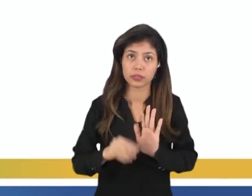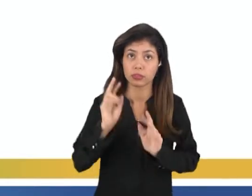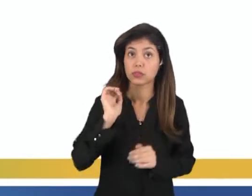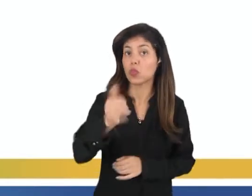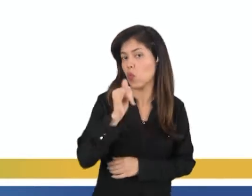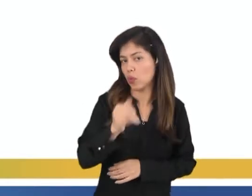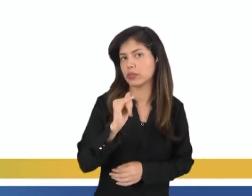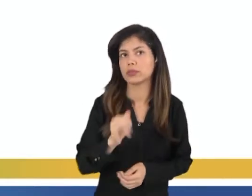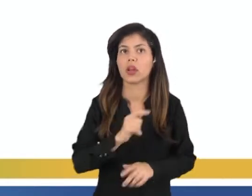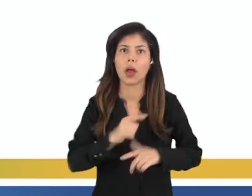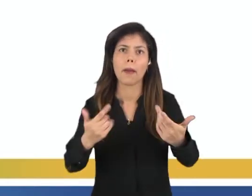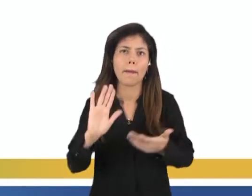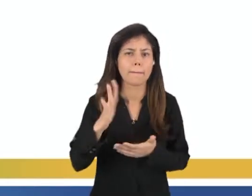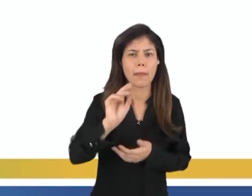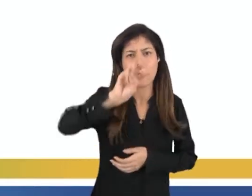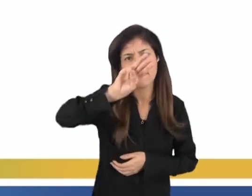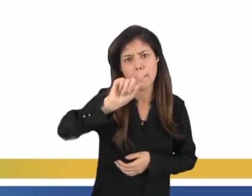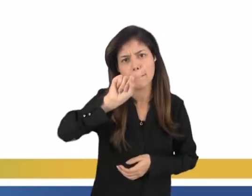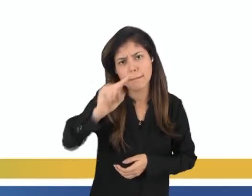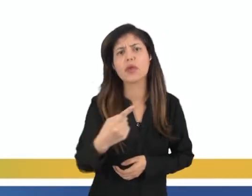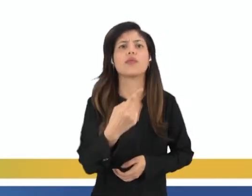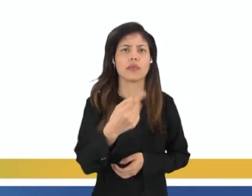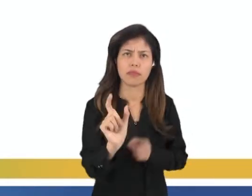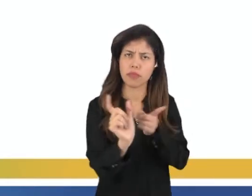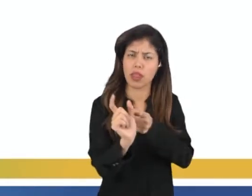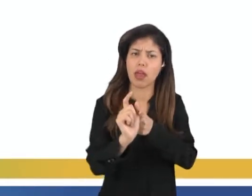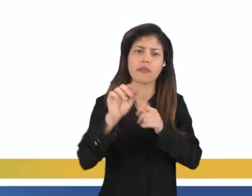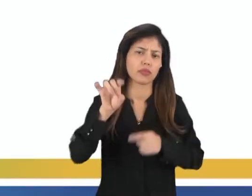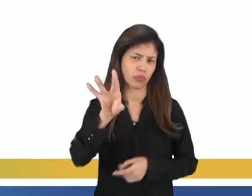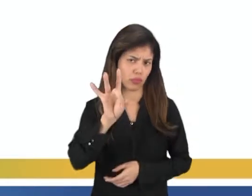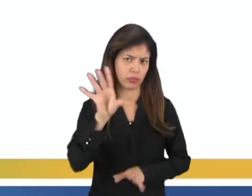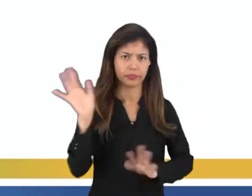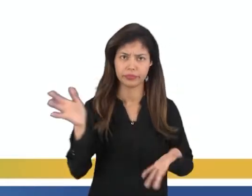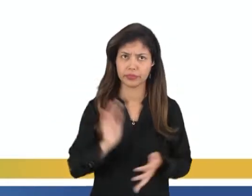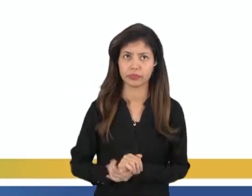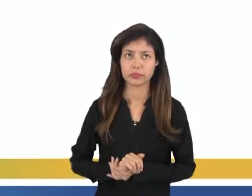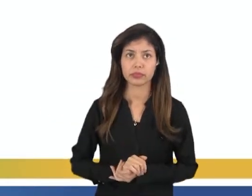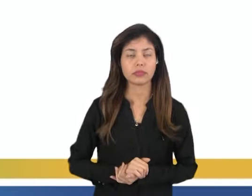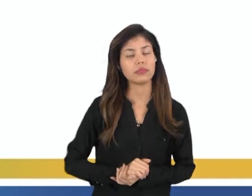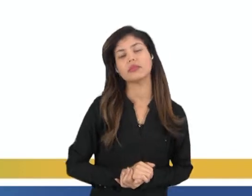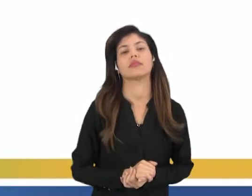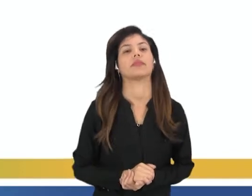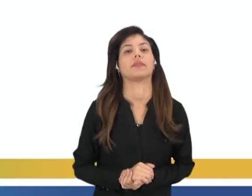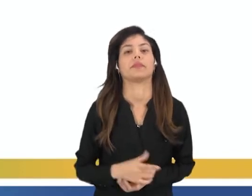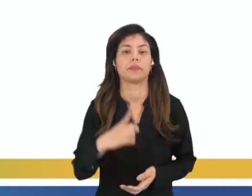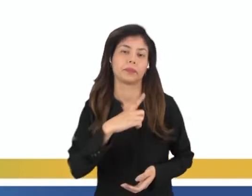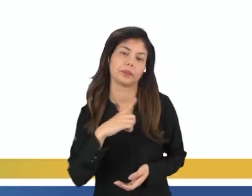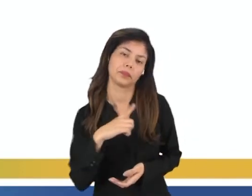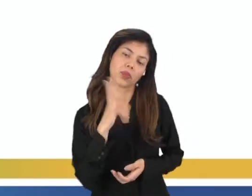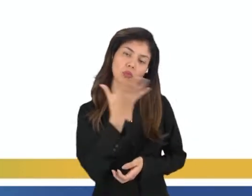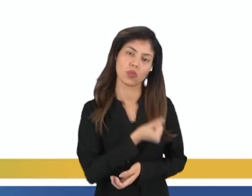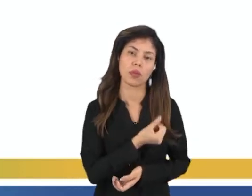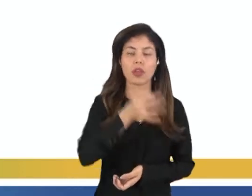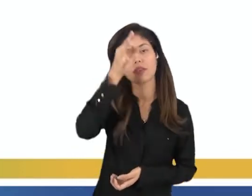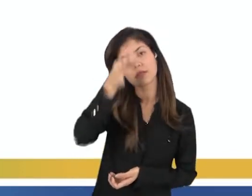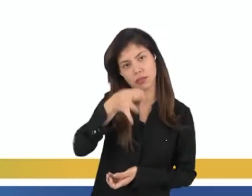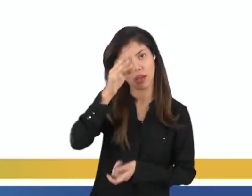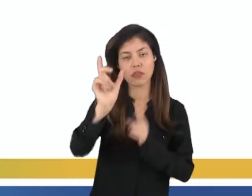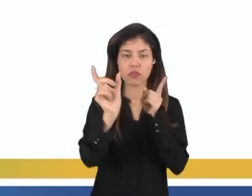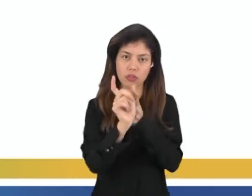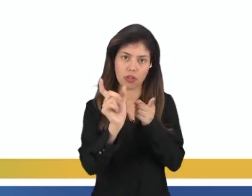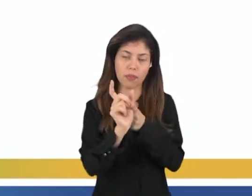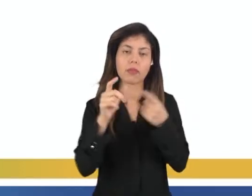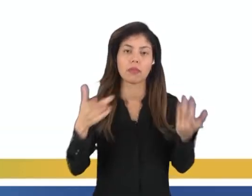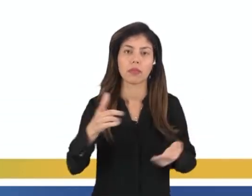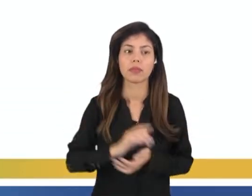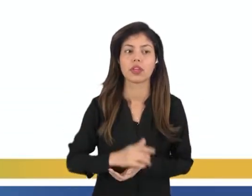são contos com no máximo 1000 palavras, tá? Essa é mais específica, mais um tipo de fanfic que tem um número exato de letras que se podem